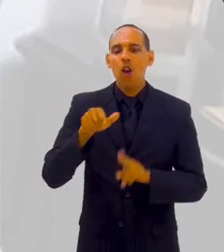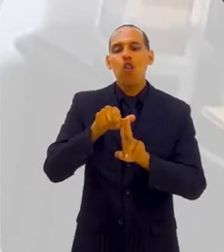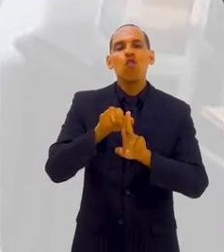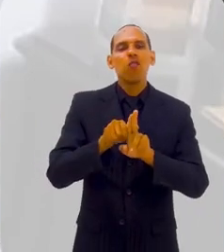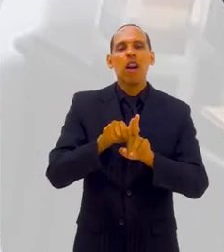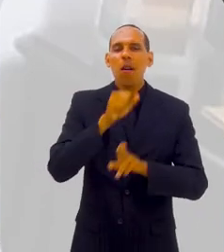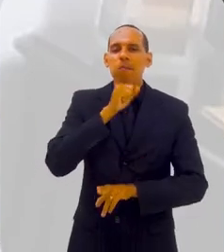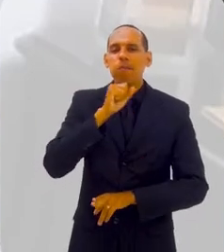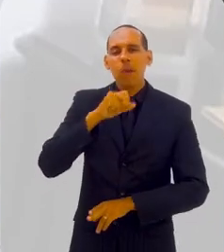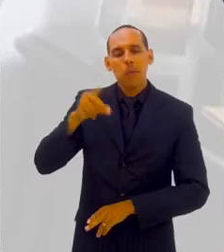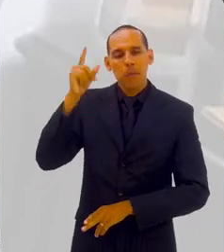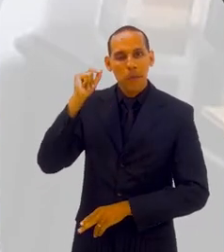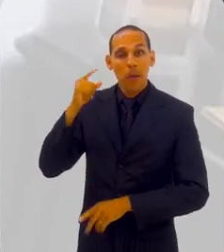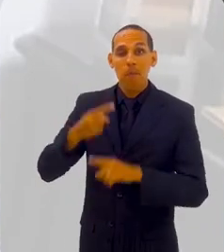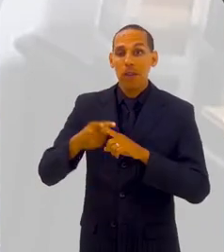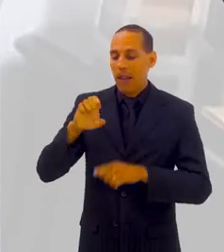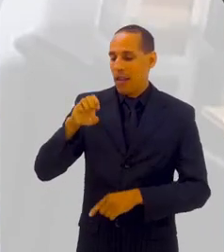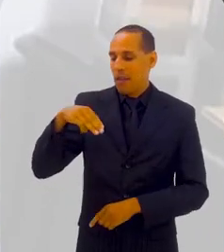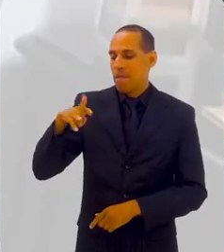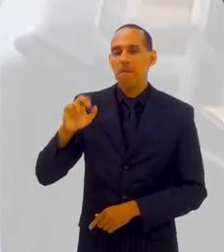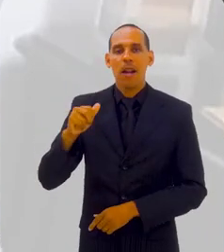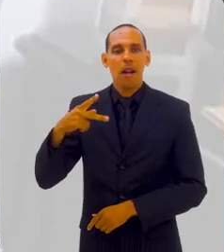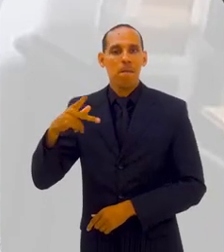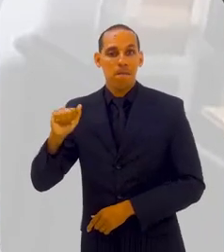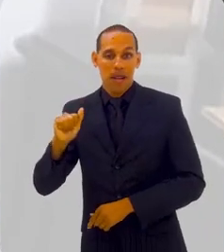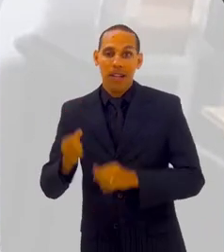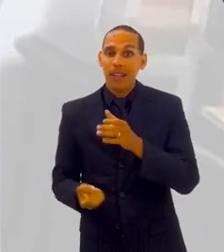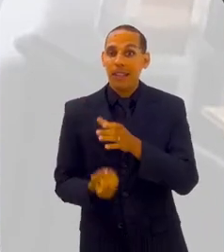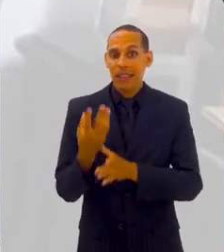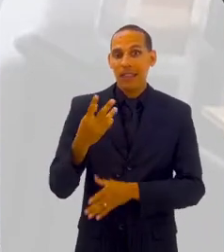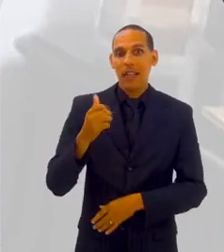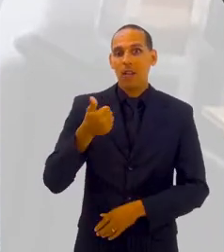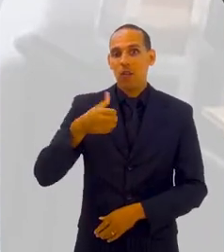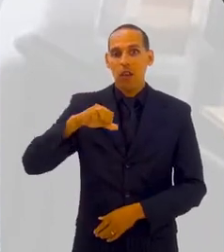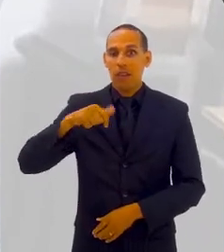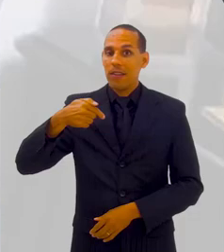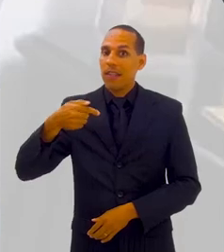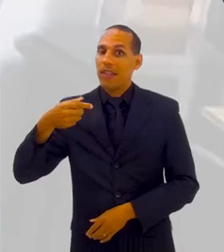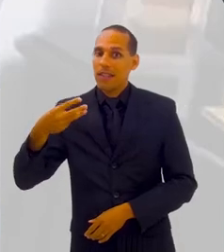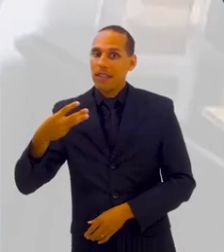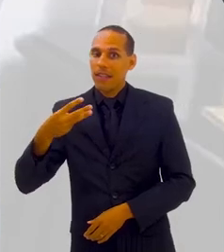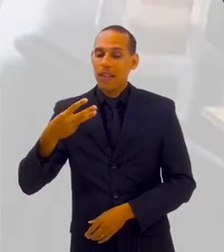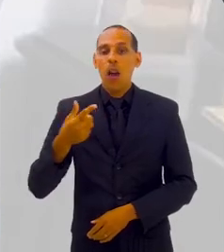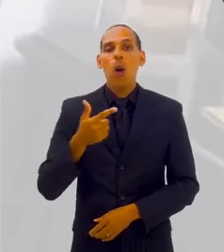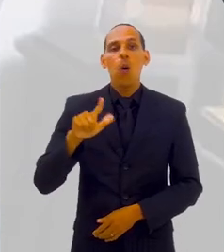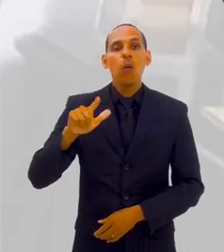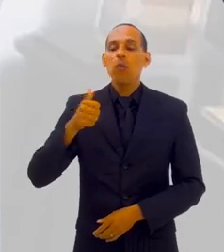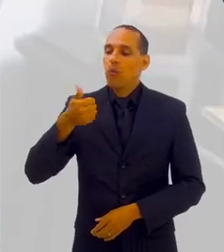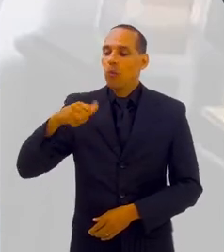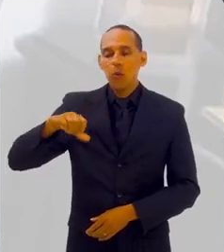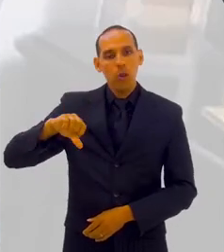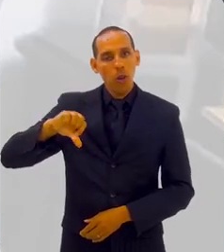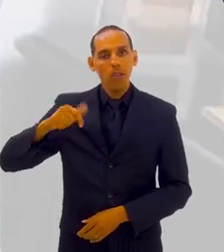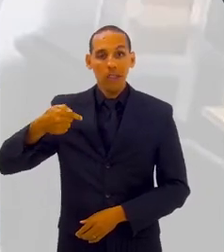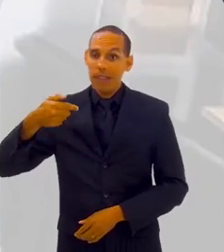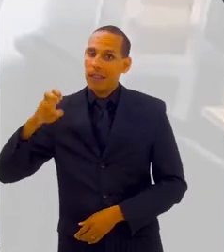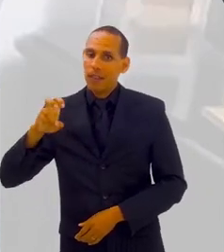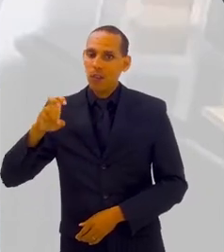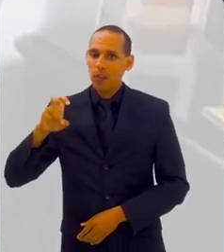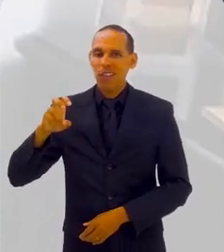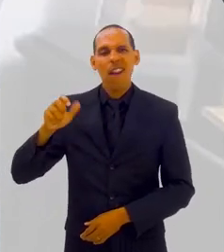foi criada em 1973. E a Embrapa Solos em 1975. Sempre